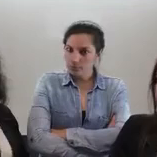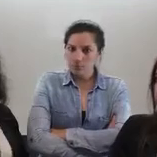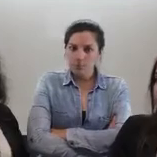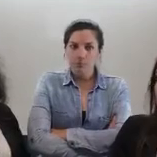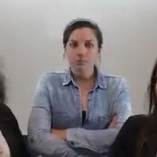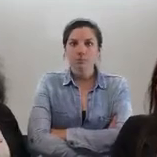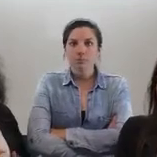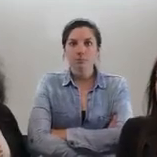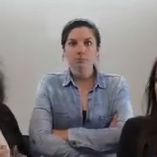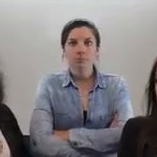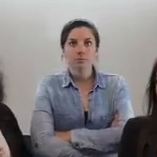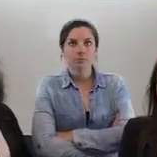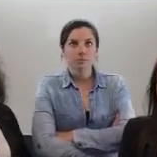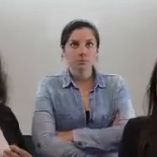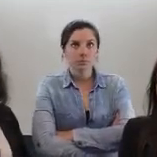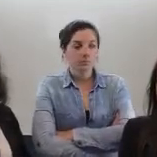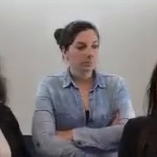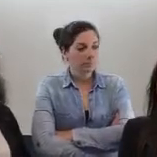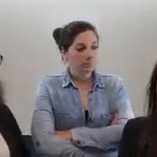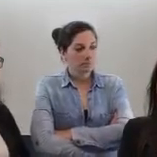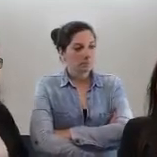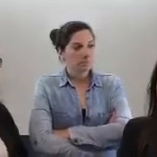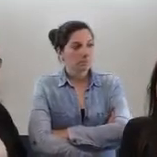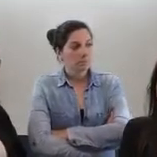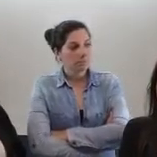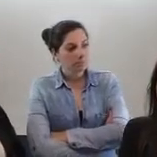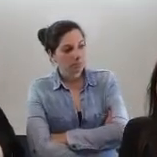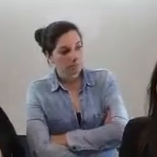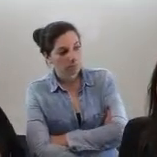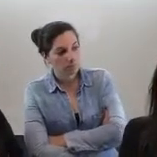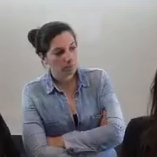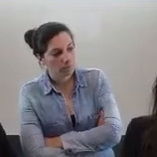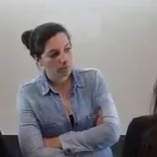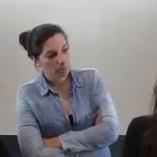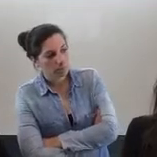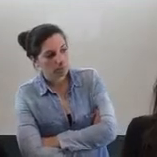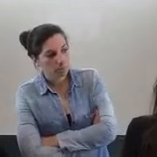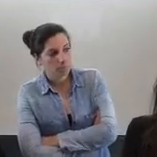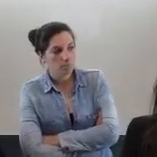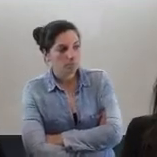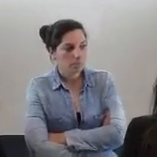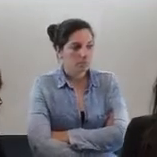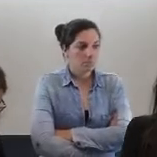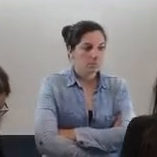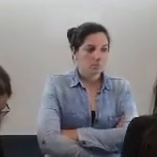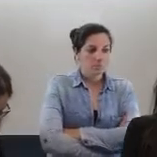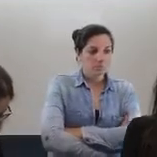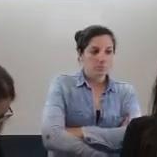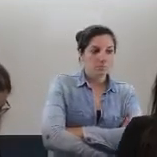ou semanalmente, depende da periodicidade que você quer. Aí, assim, por exemplo, surgiu... Eu quero muito uma pesquisa